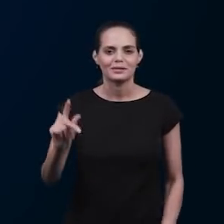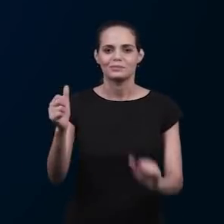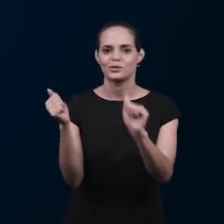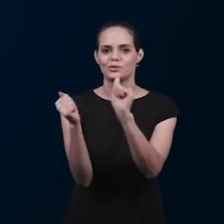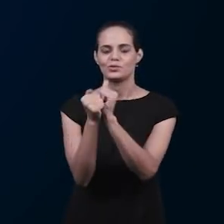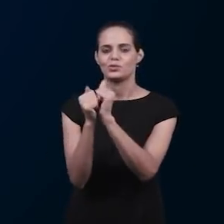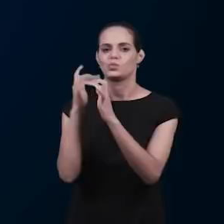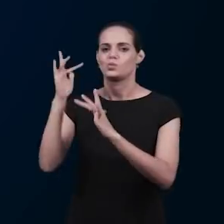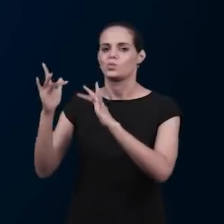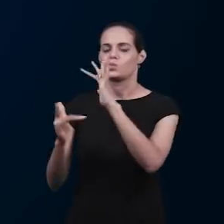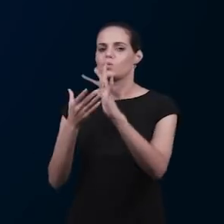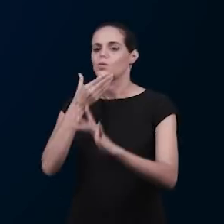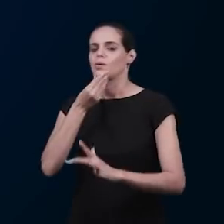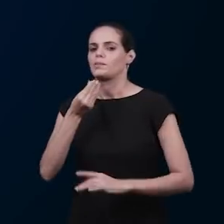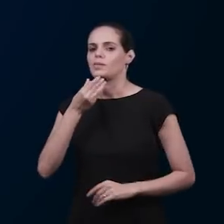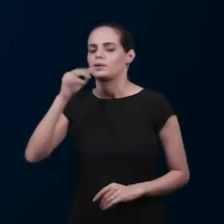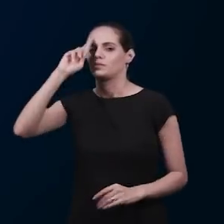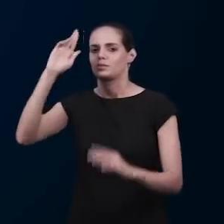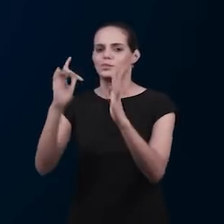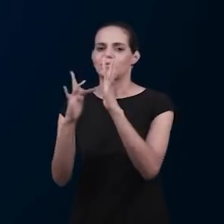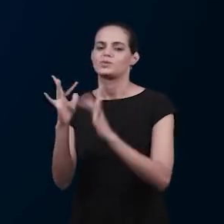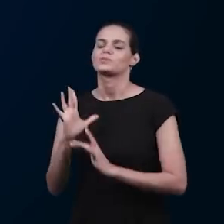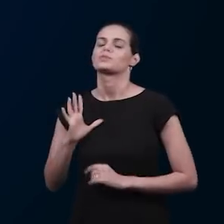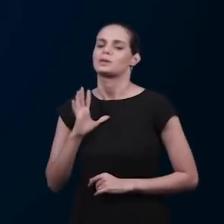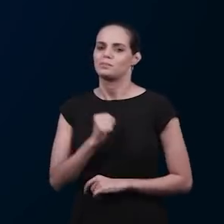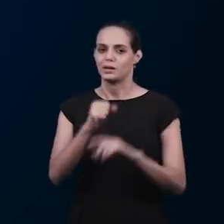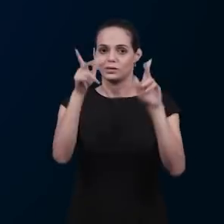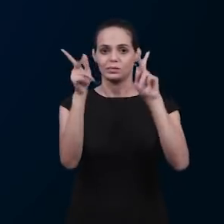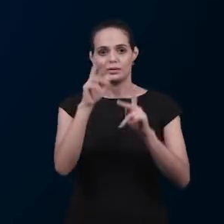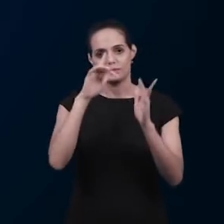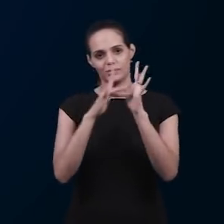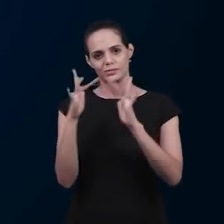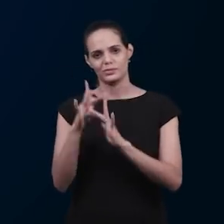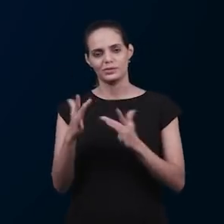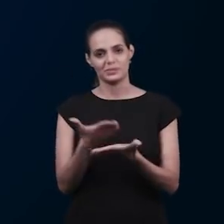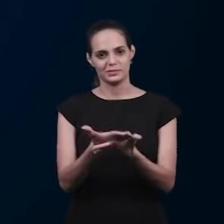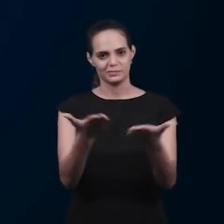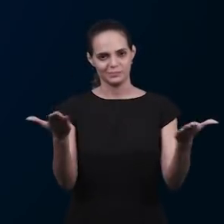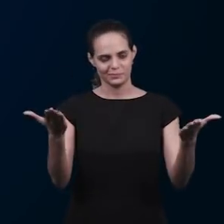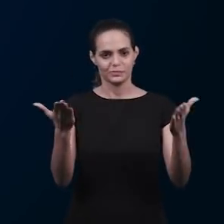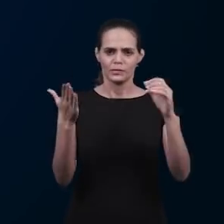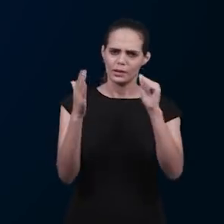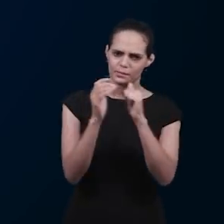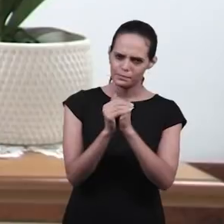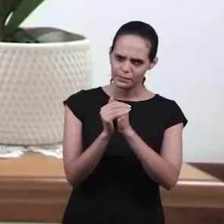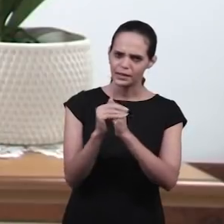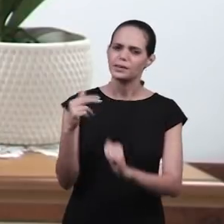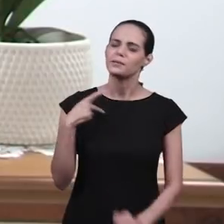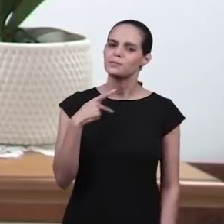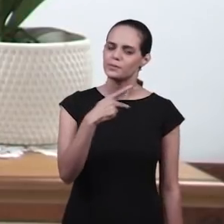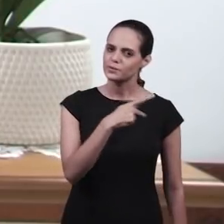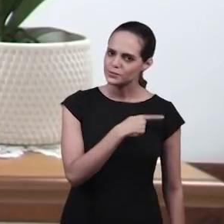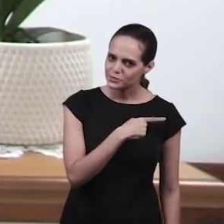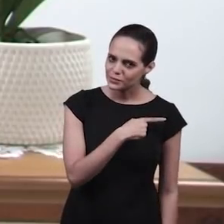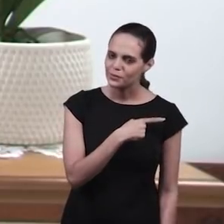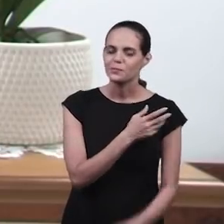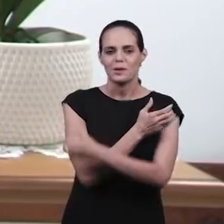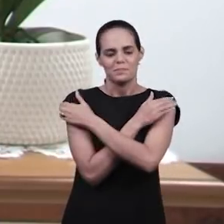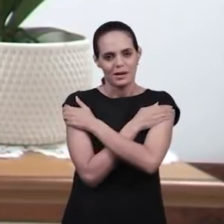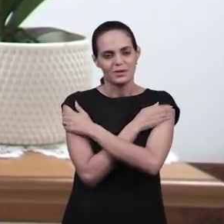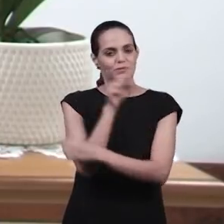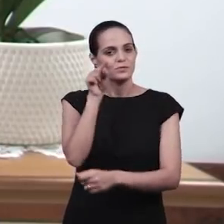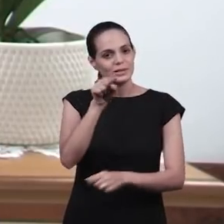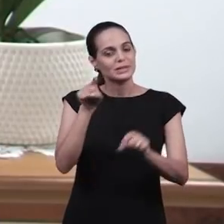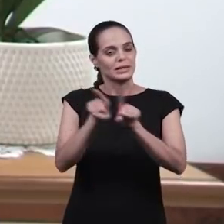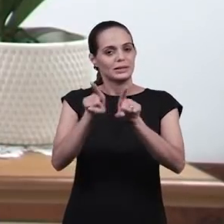eternidade, para sempre, com o nosso noivo amado, Senhor Jesus. A paz do Senhor Jesus. Amém, pastor Marcos. Um